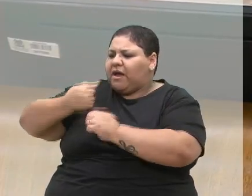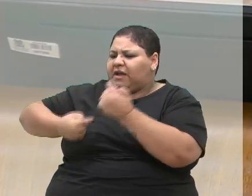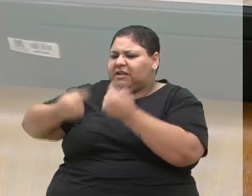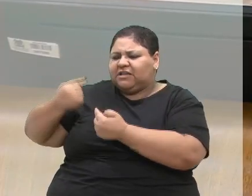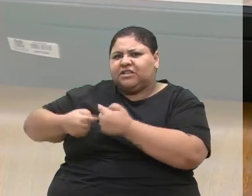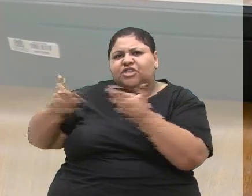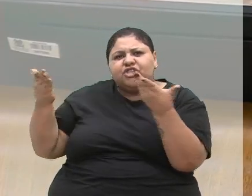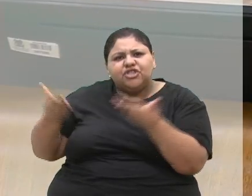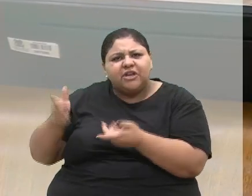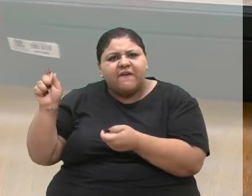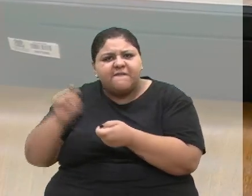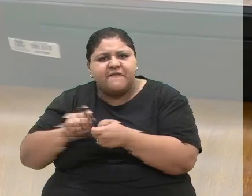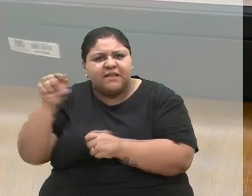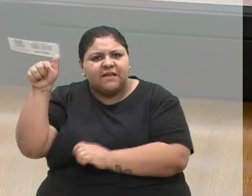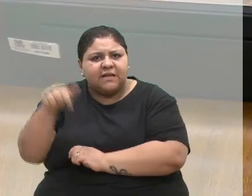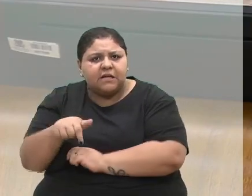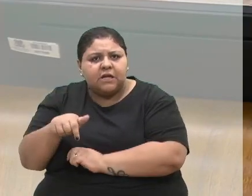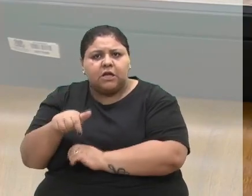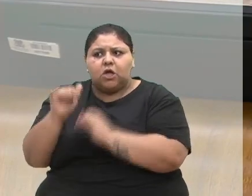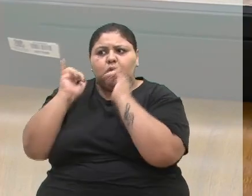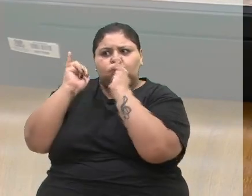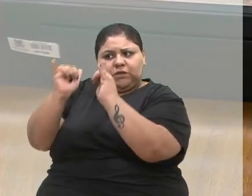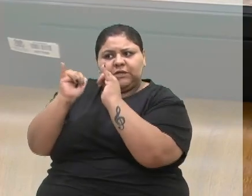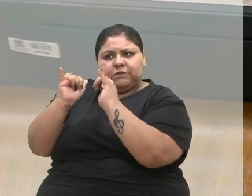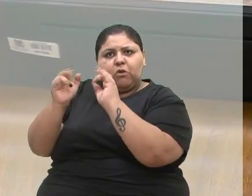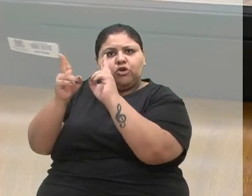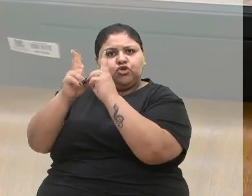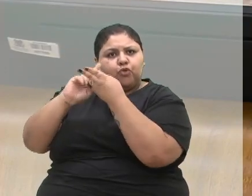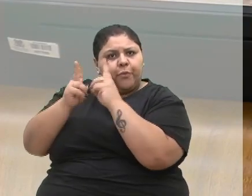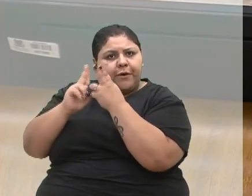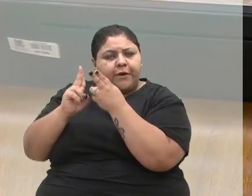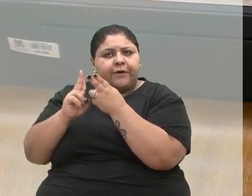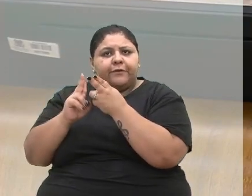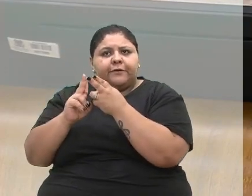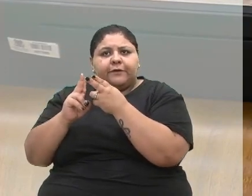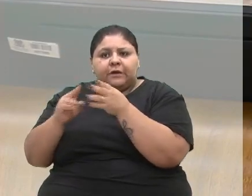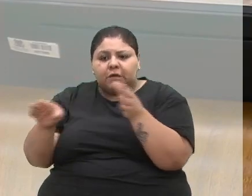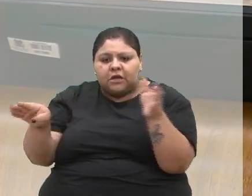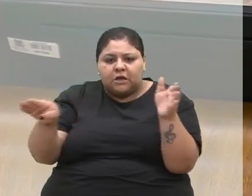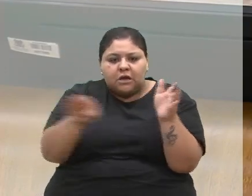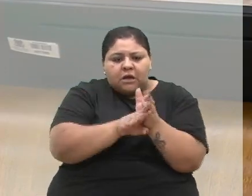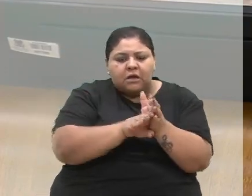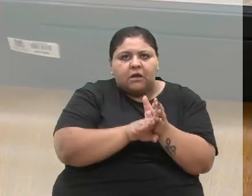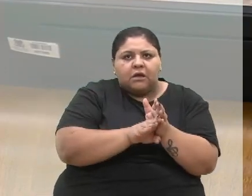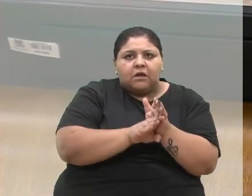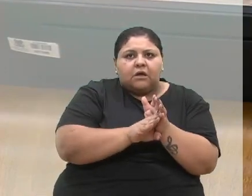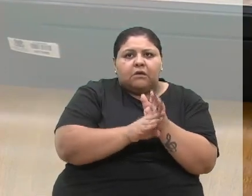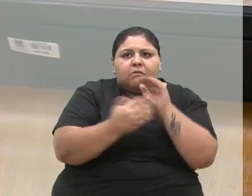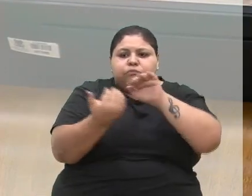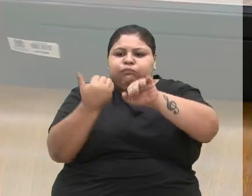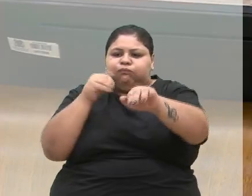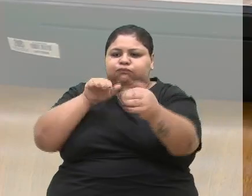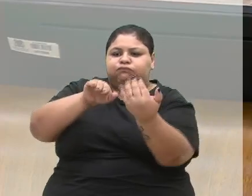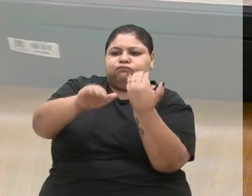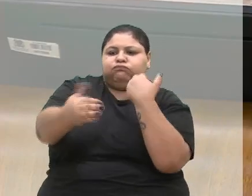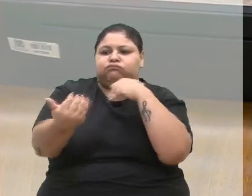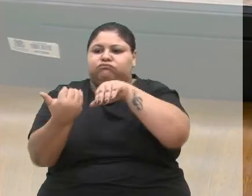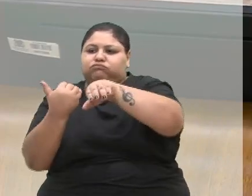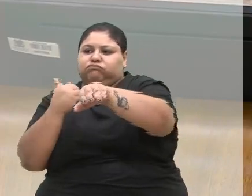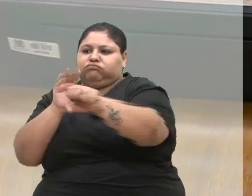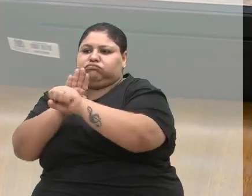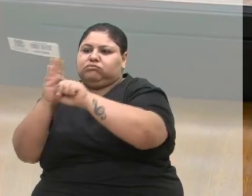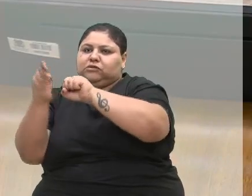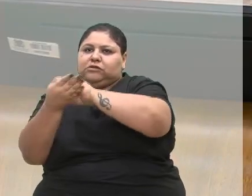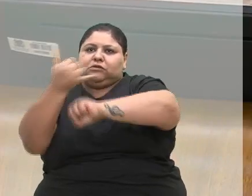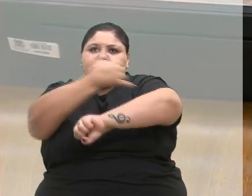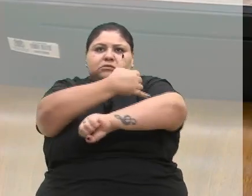foi debatida aqui do transporte coletivo, que ele chega a fazer zigue-zague por dentro dos bairros para poder passar